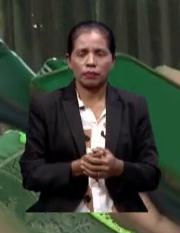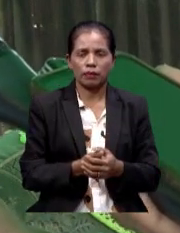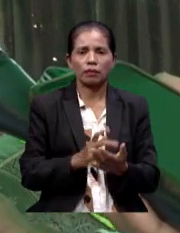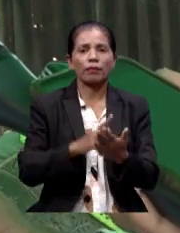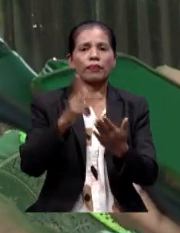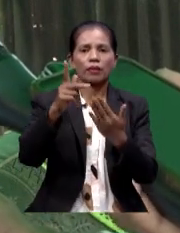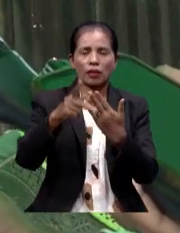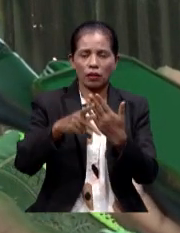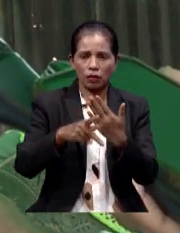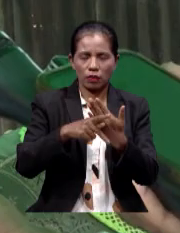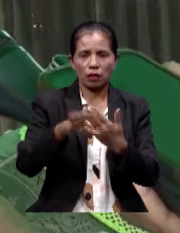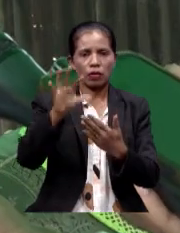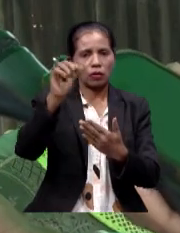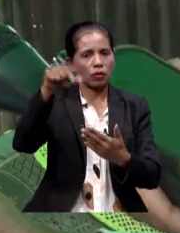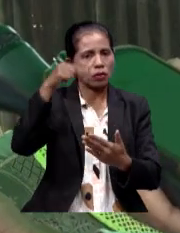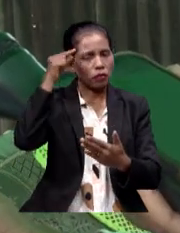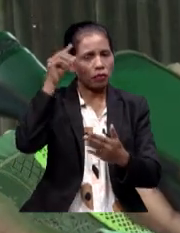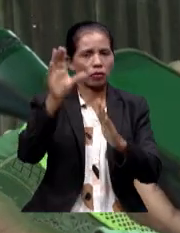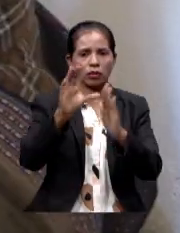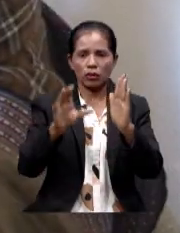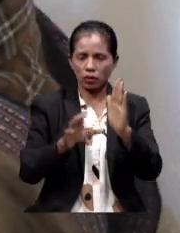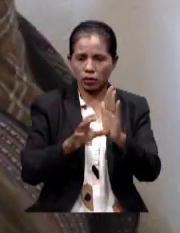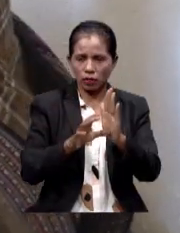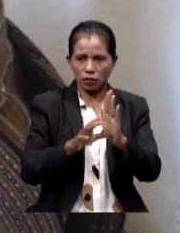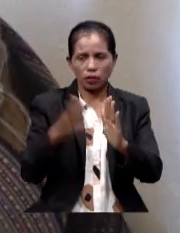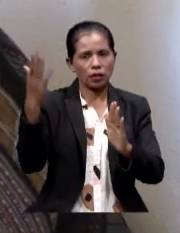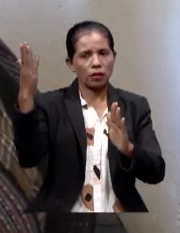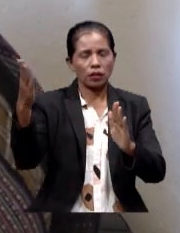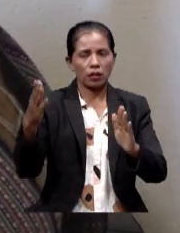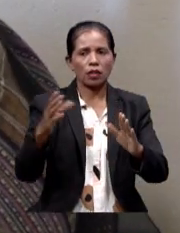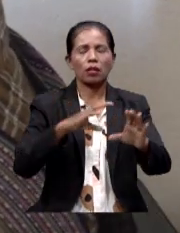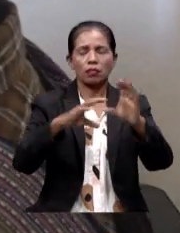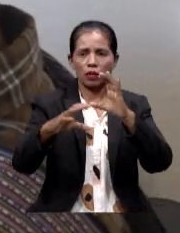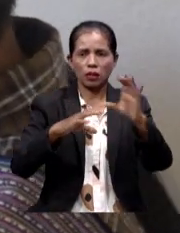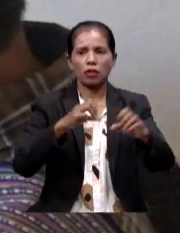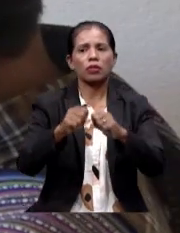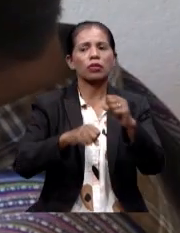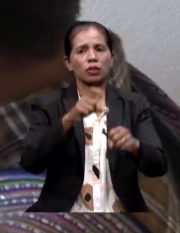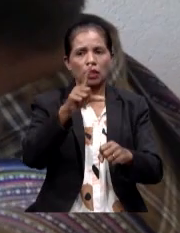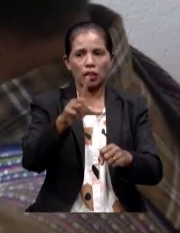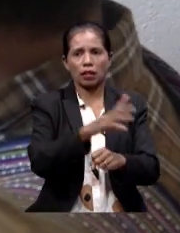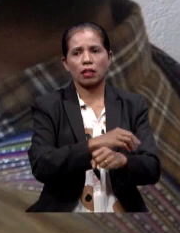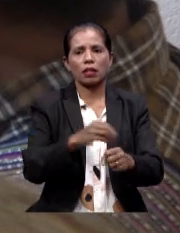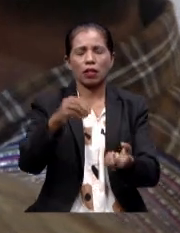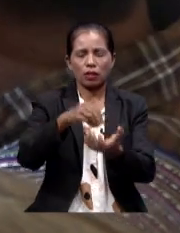programa non governo constitucional leliu e setor comunicação social